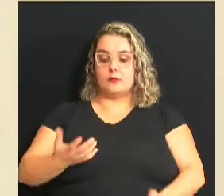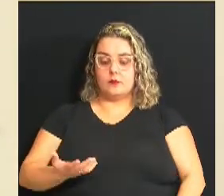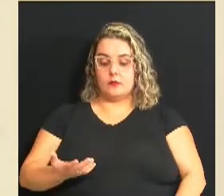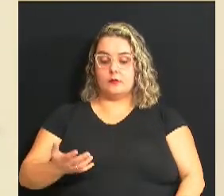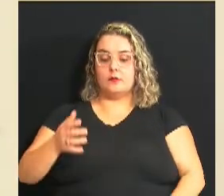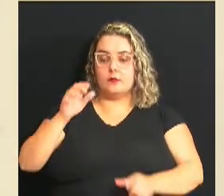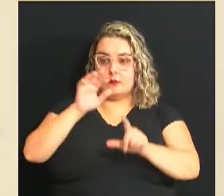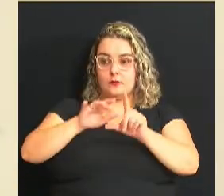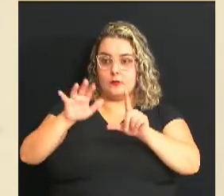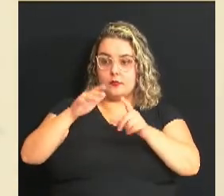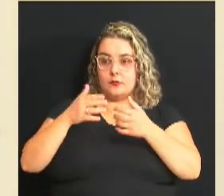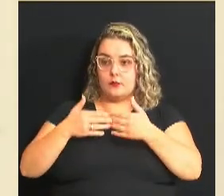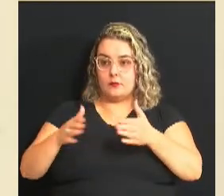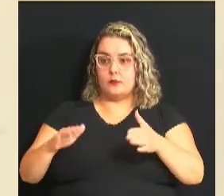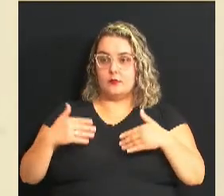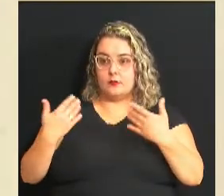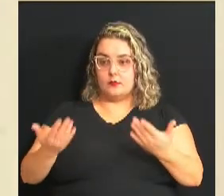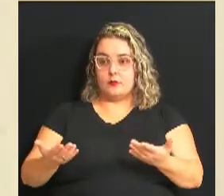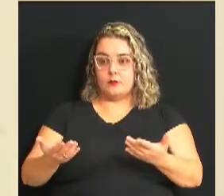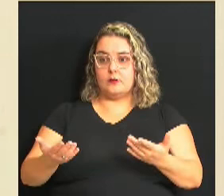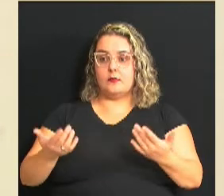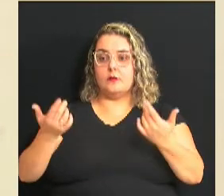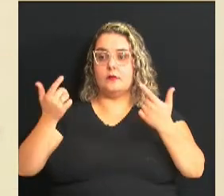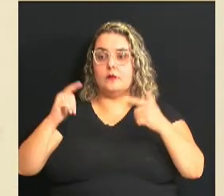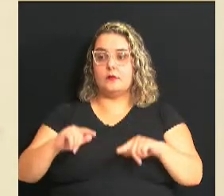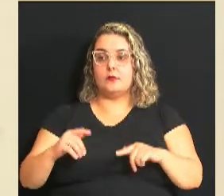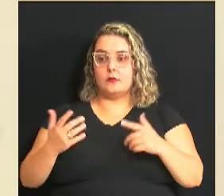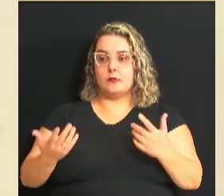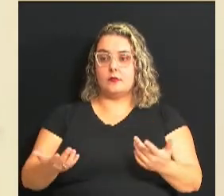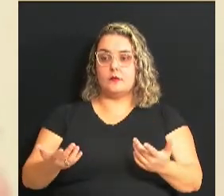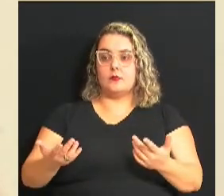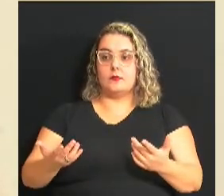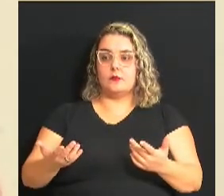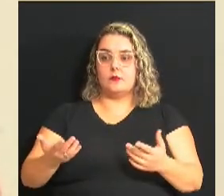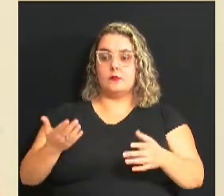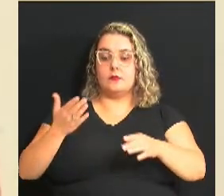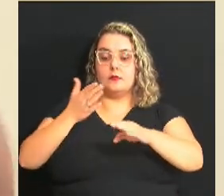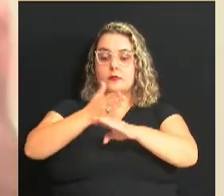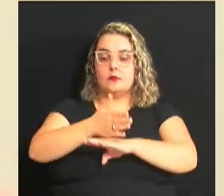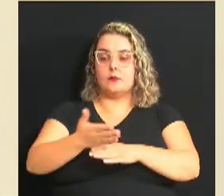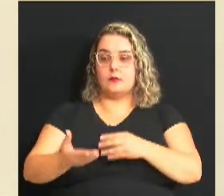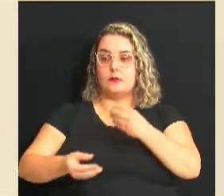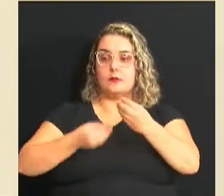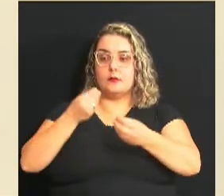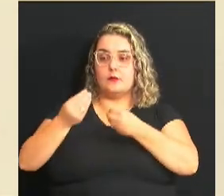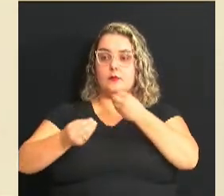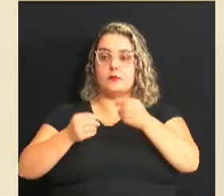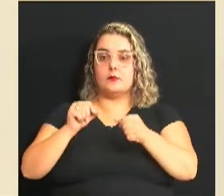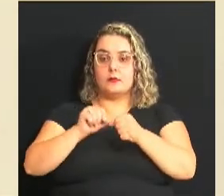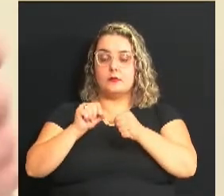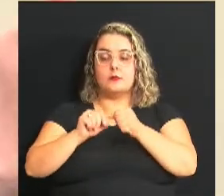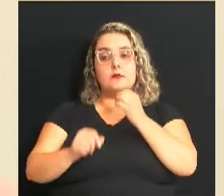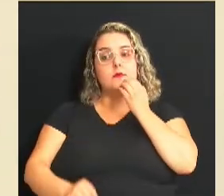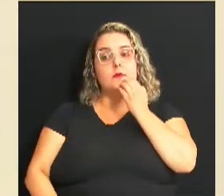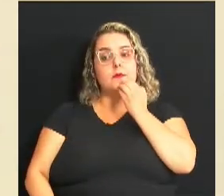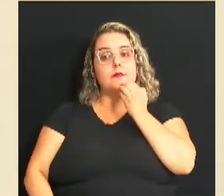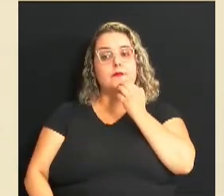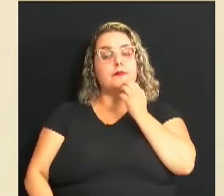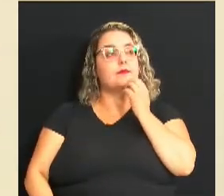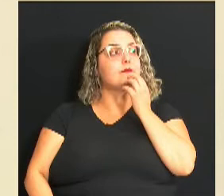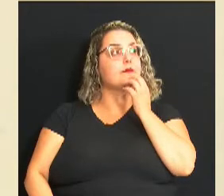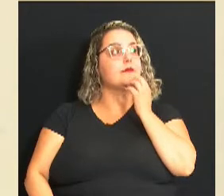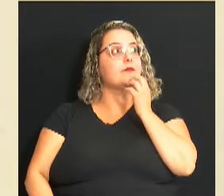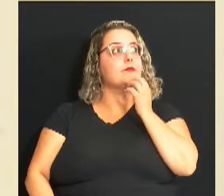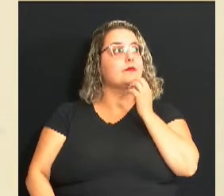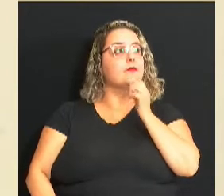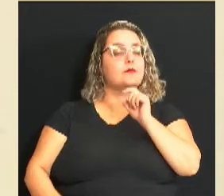plataforma aberta, onde que deve acessar, como deve fazer, o que deve